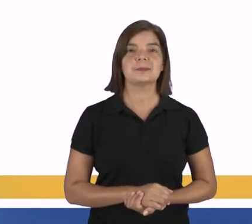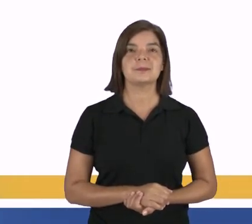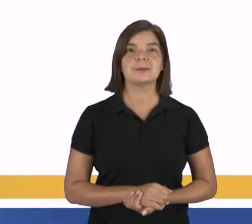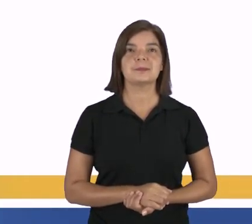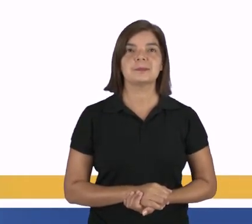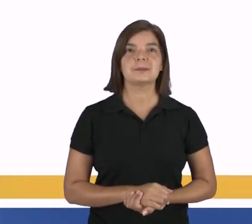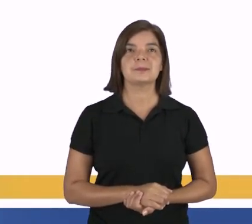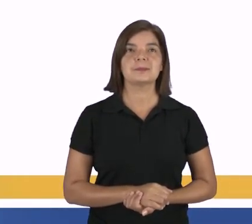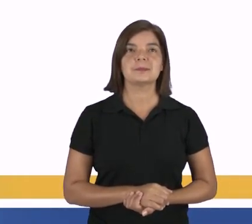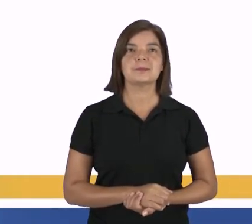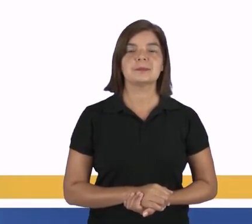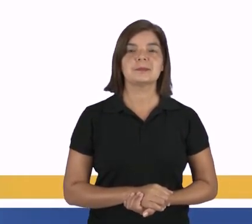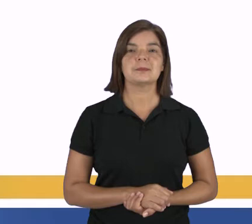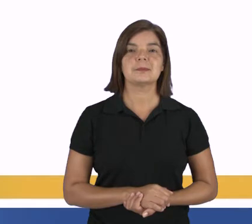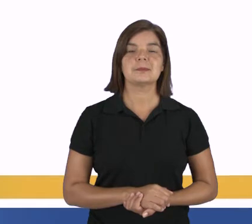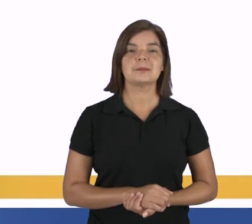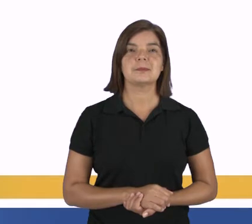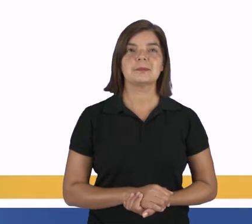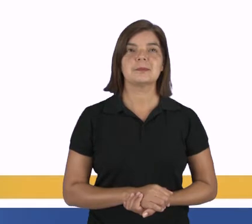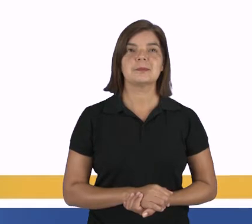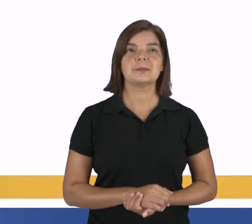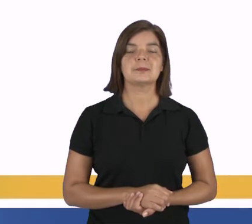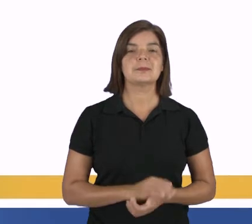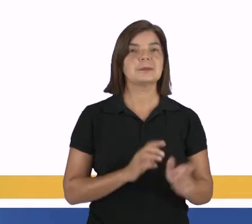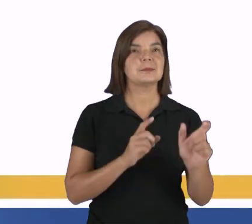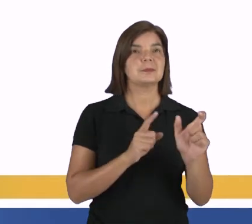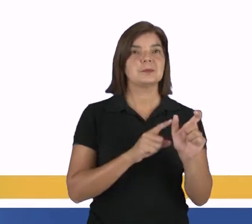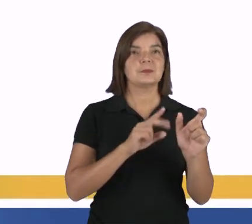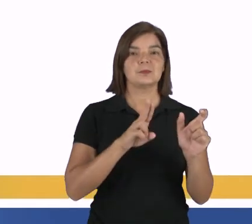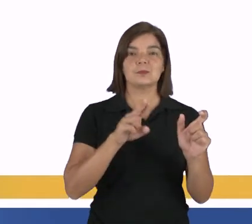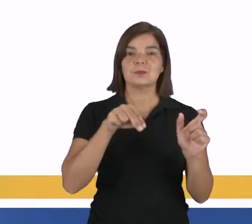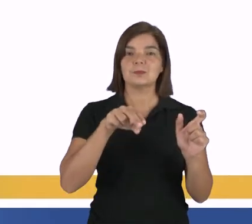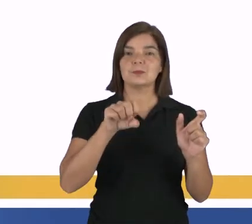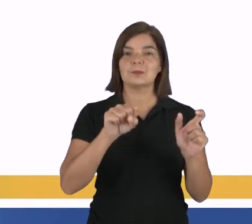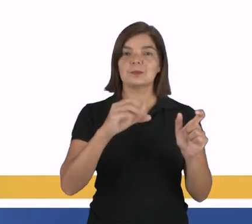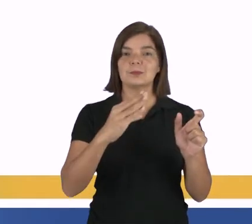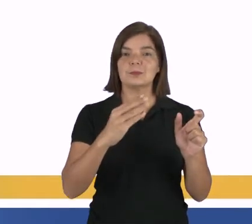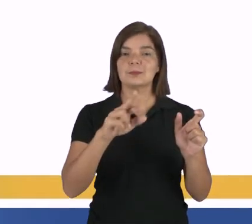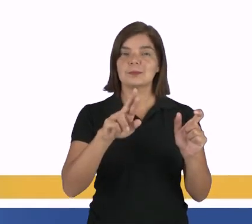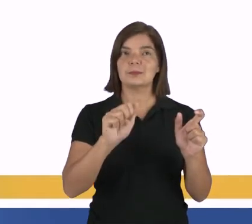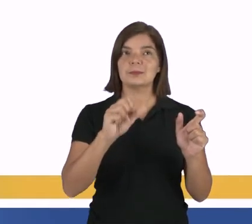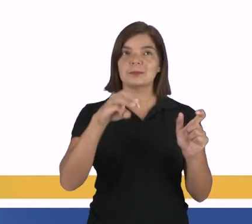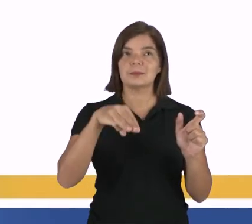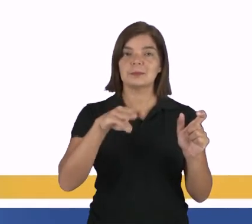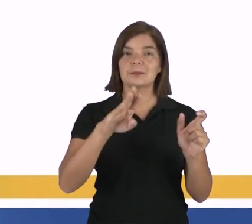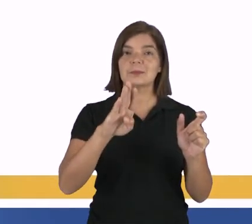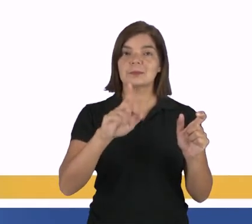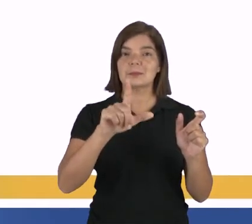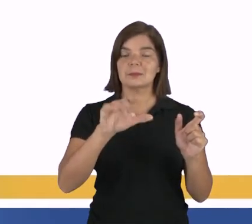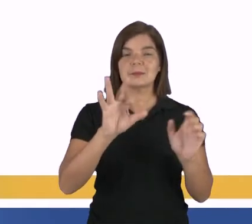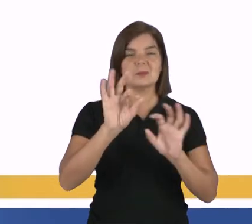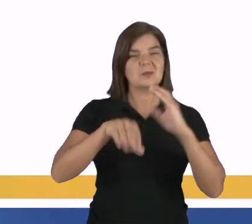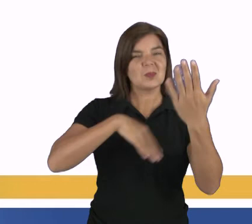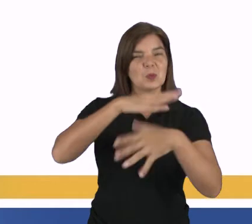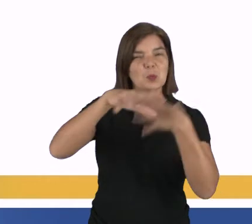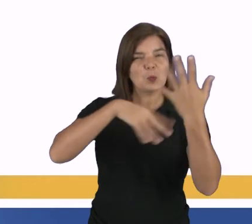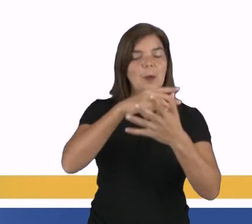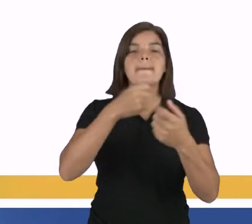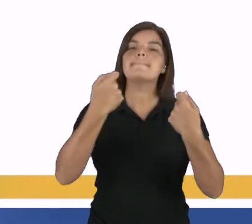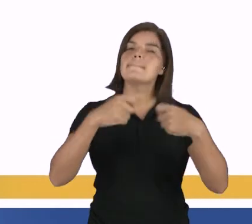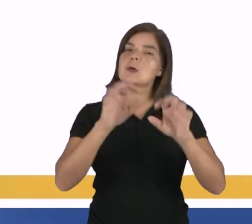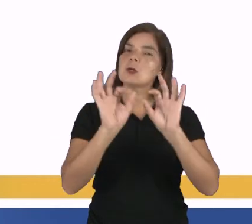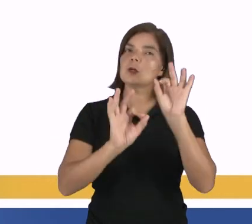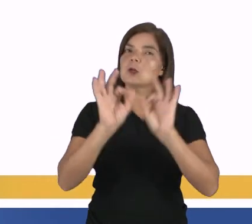questions below. Unscramble é aquela frase que está toda embaralhada e nós temos que organizá-la.